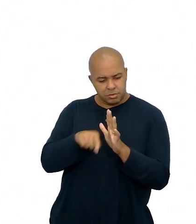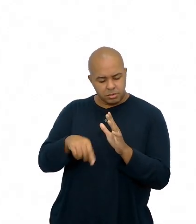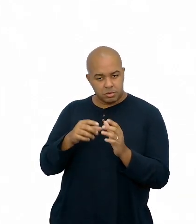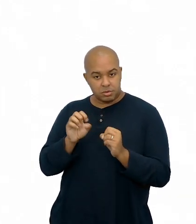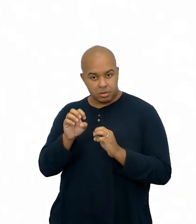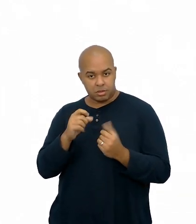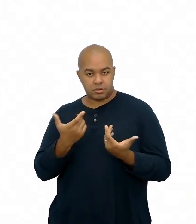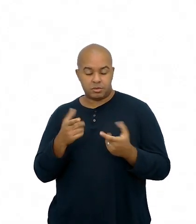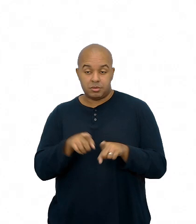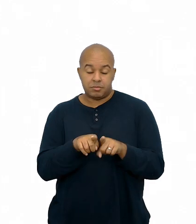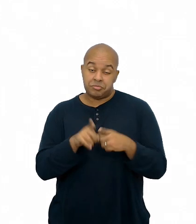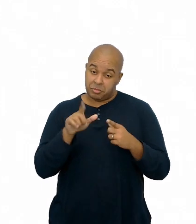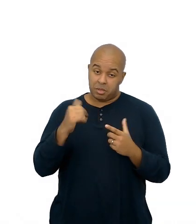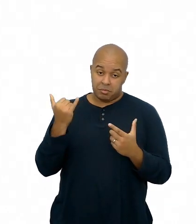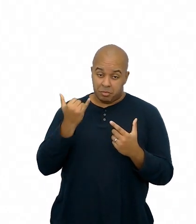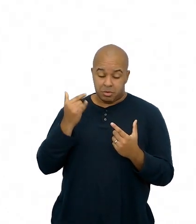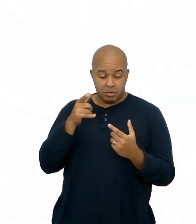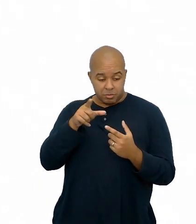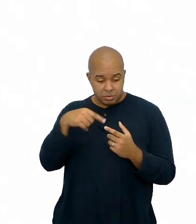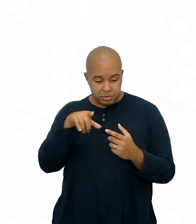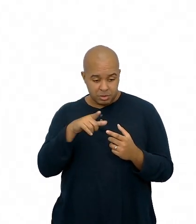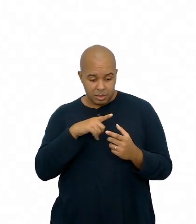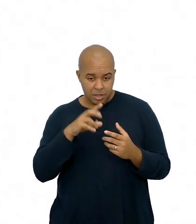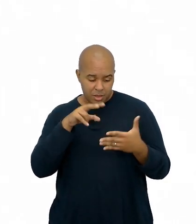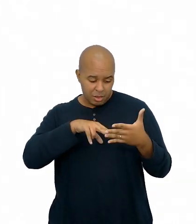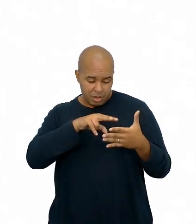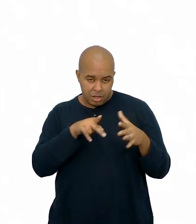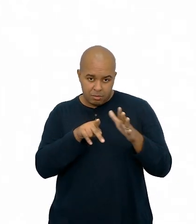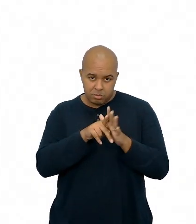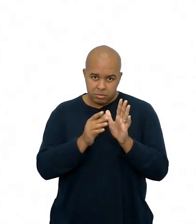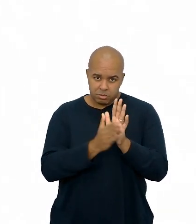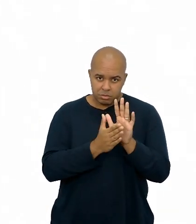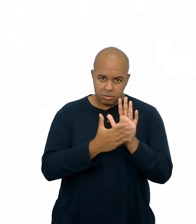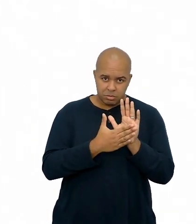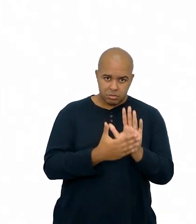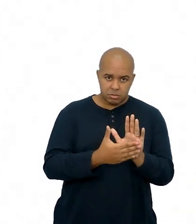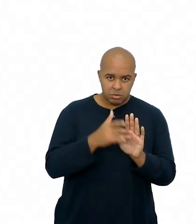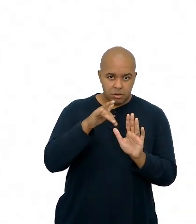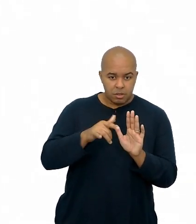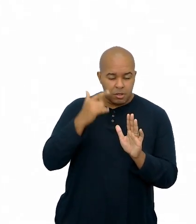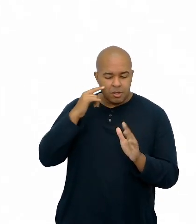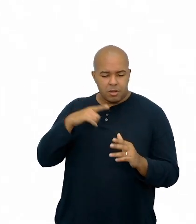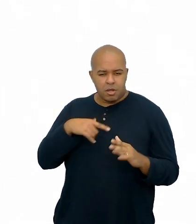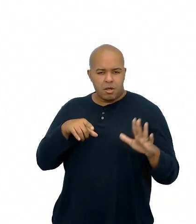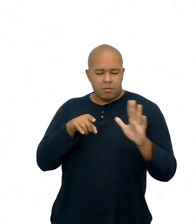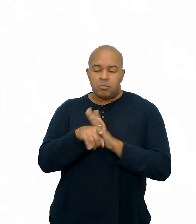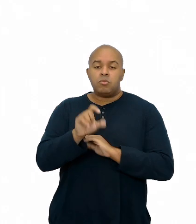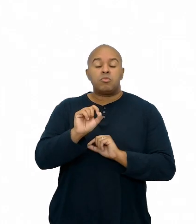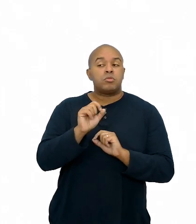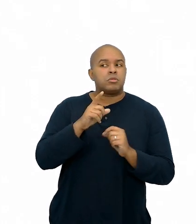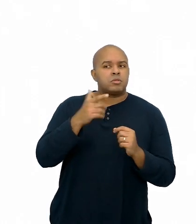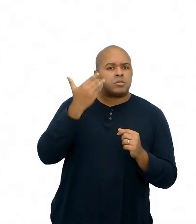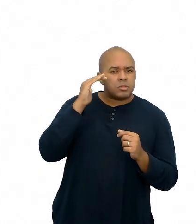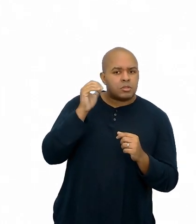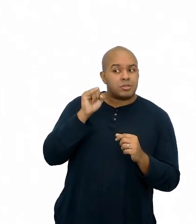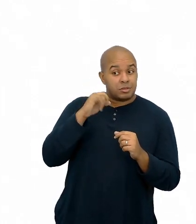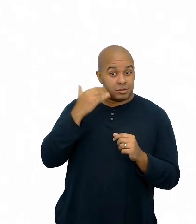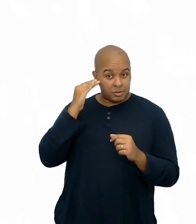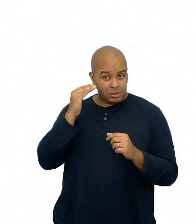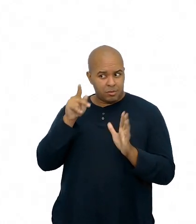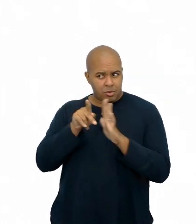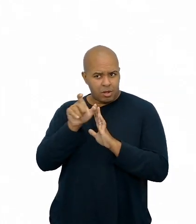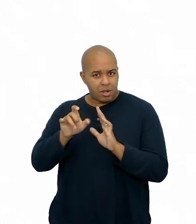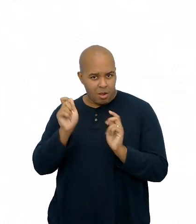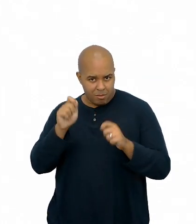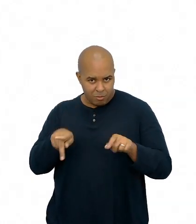aula. Então, é importante, né, que vocês leiam a proposta, né, pergunte o que se entenderam, né, para que